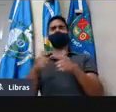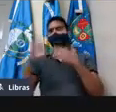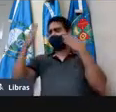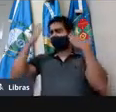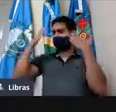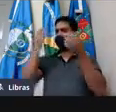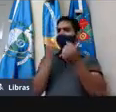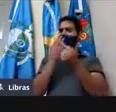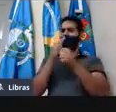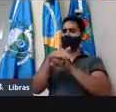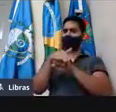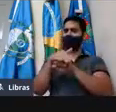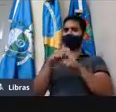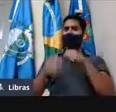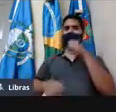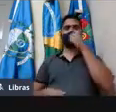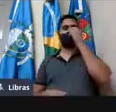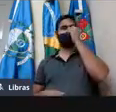Obrigado, uma boa noite a todos.